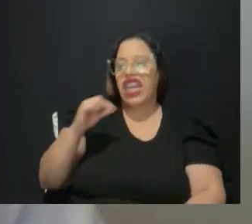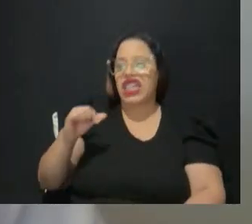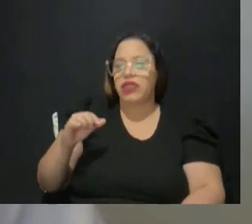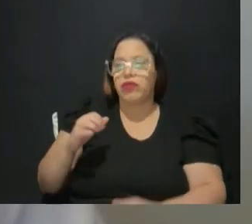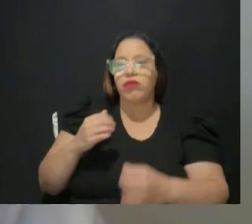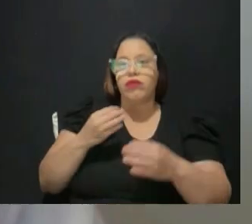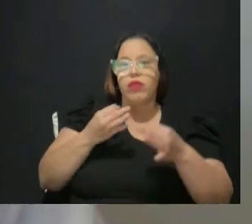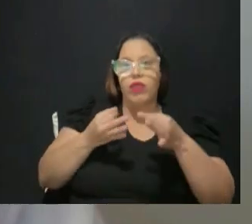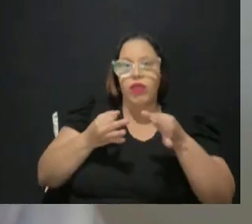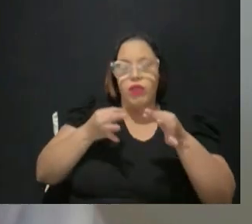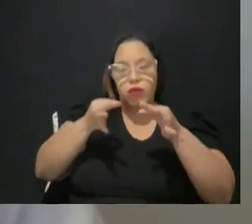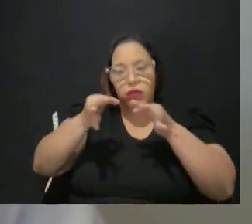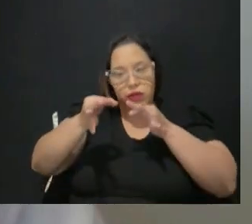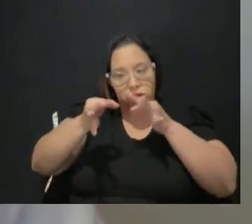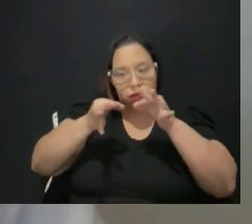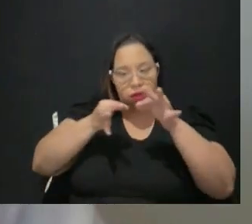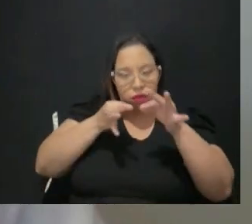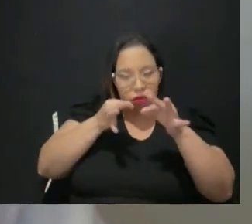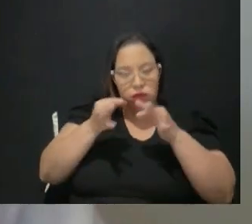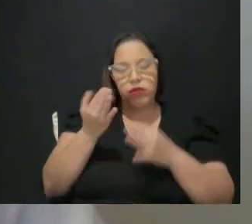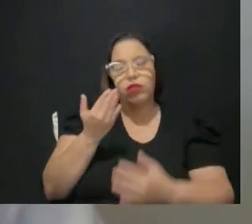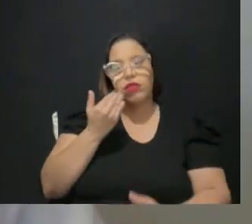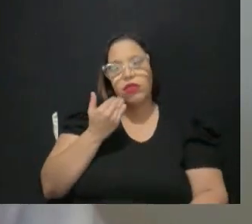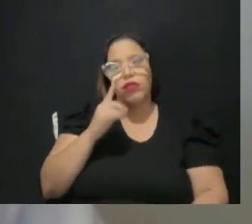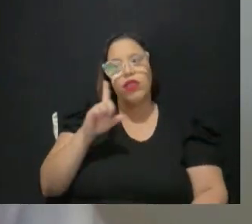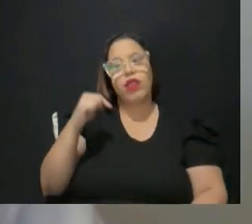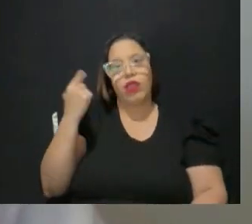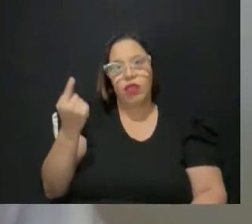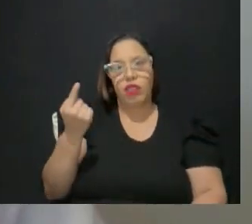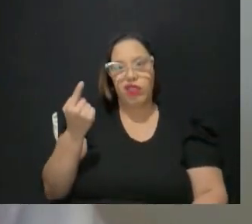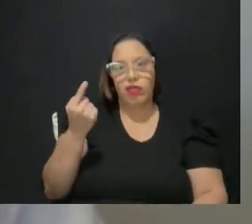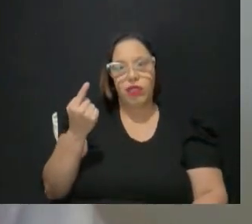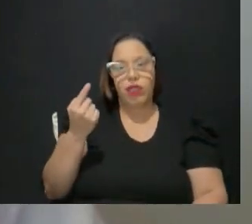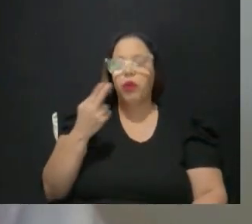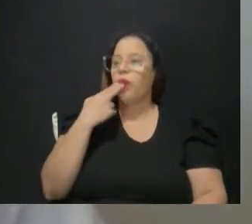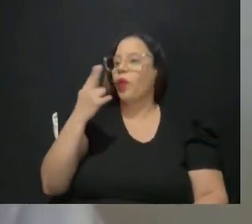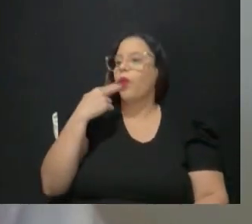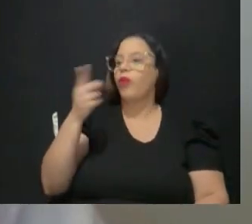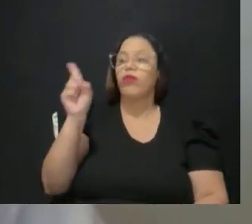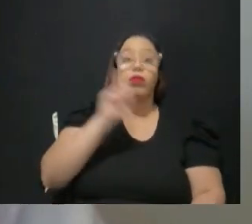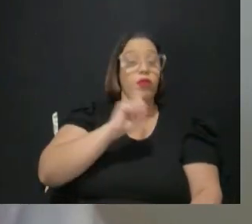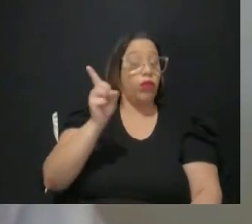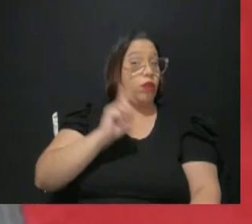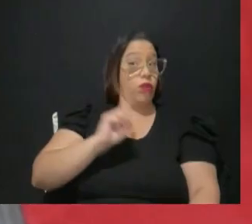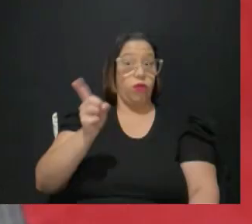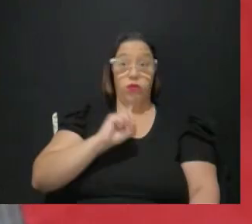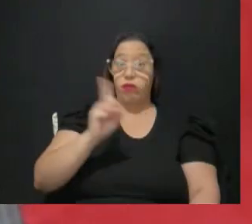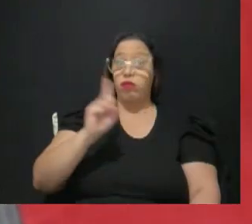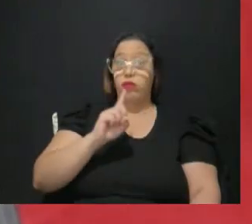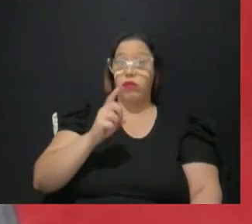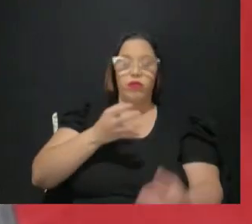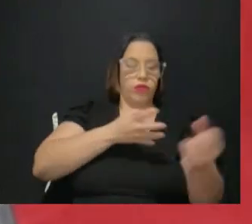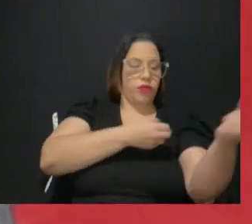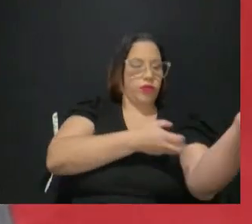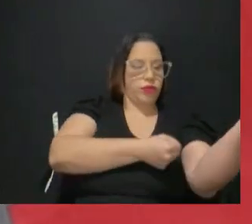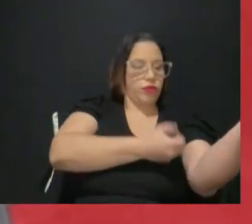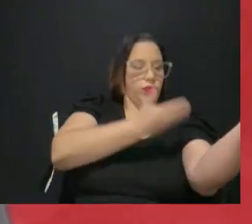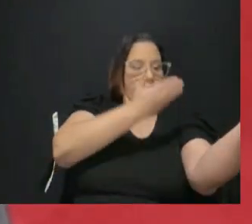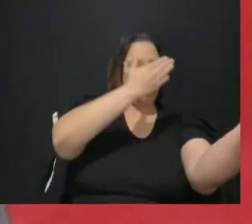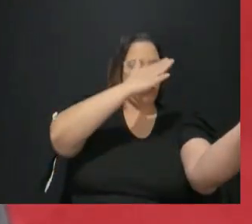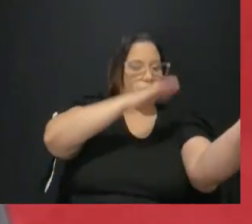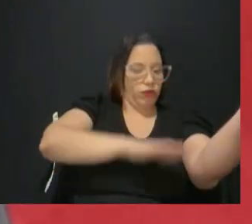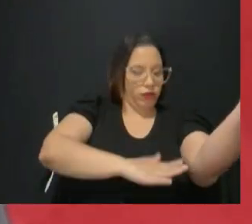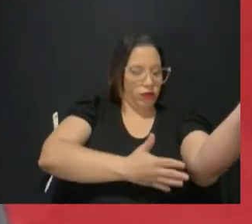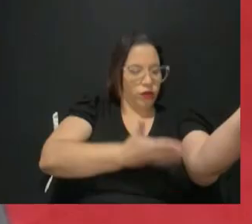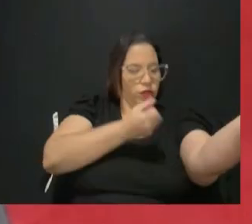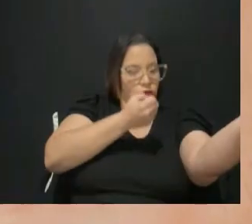alimentação regrada e, além disso, não fumar, né? E controlar